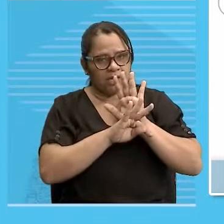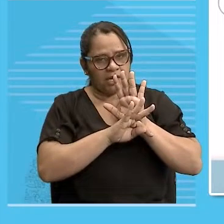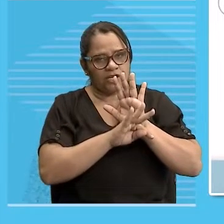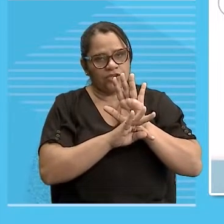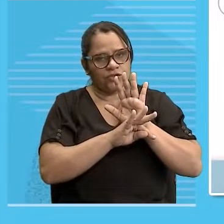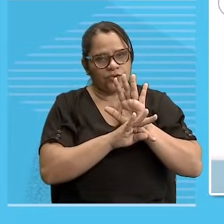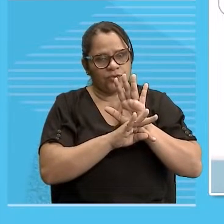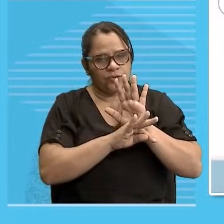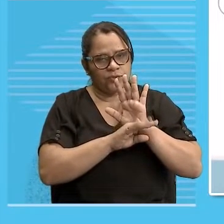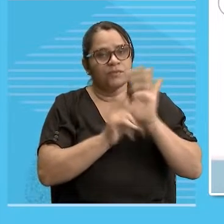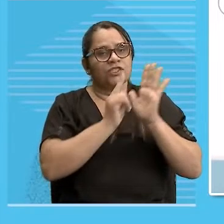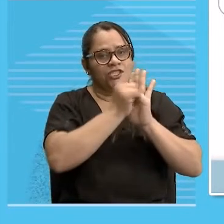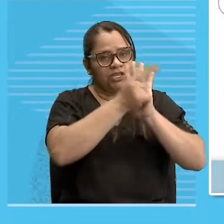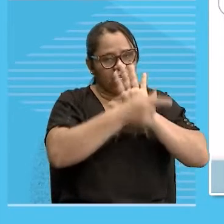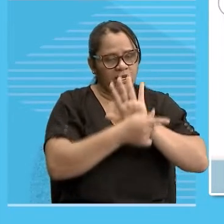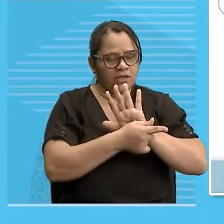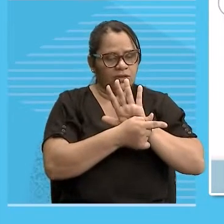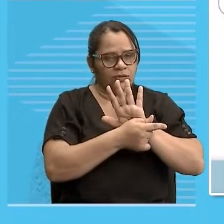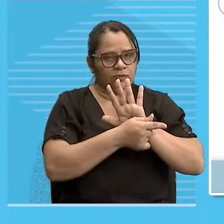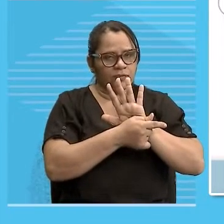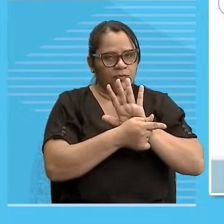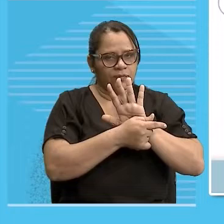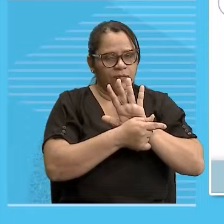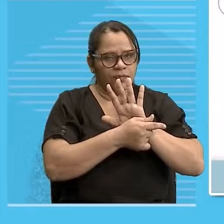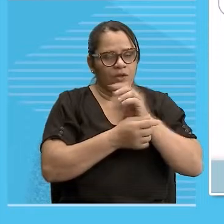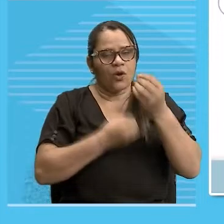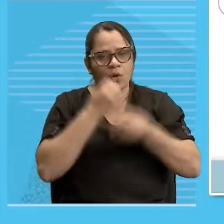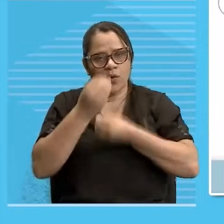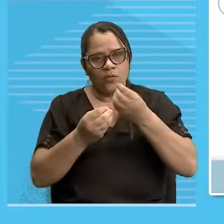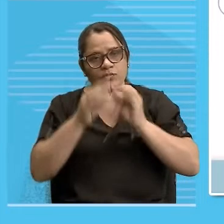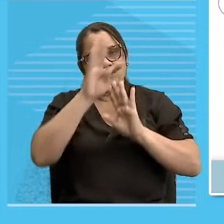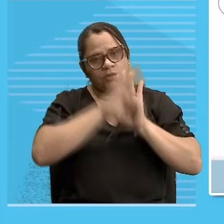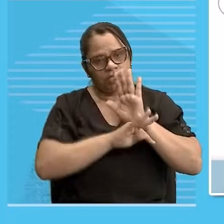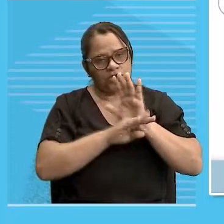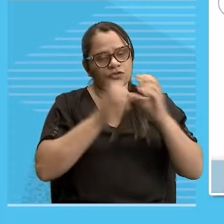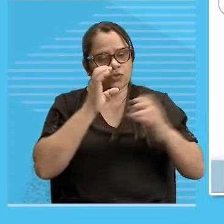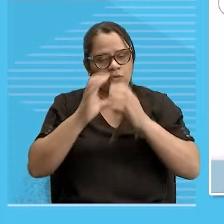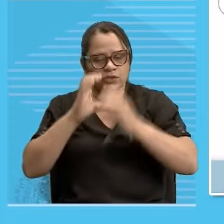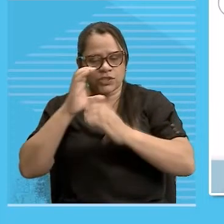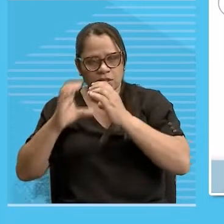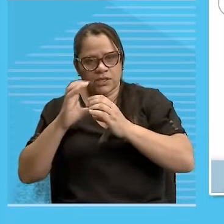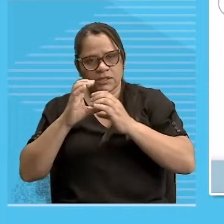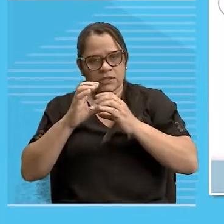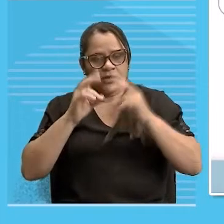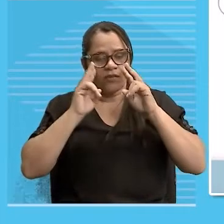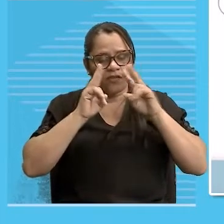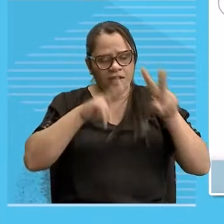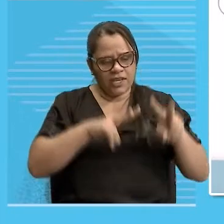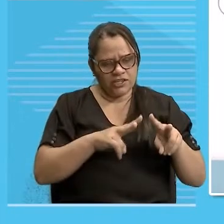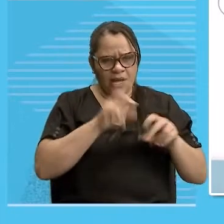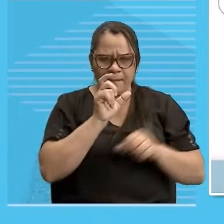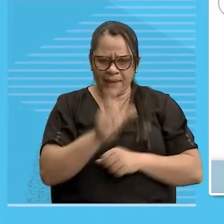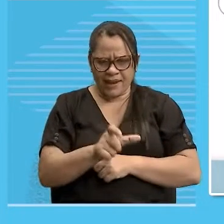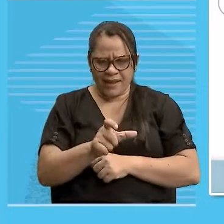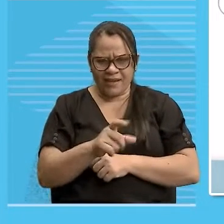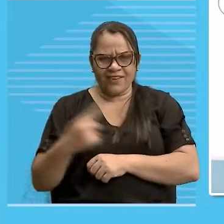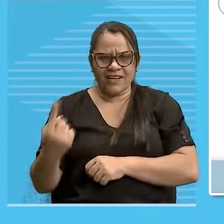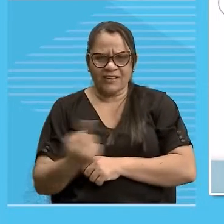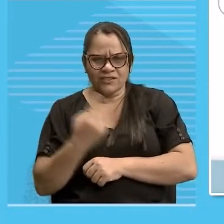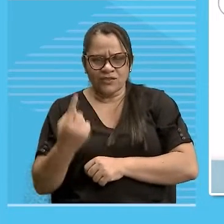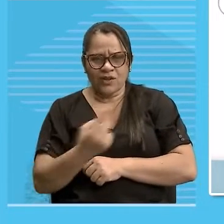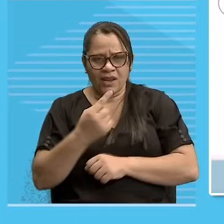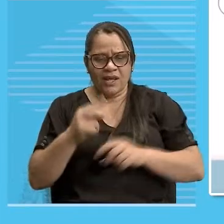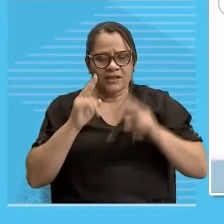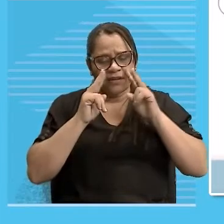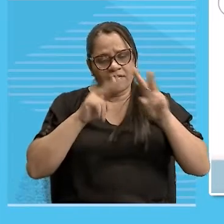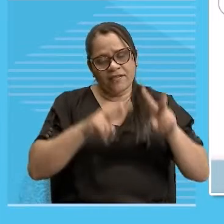dentro de um gênero, dentro de uma situação comunicativa. Porque assim, isolada, você pode vir, vamos dizer